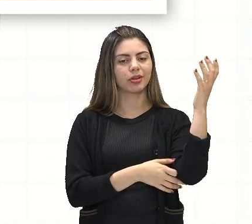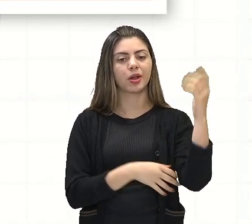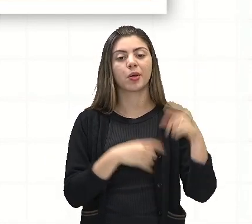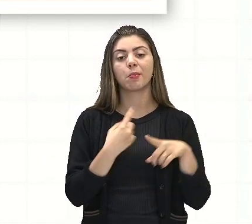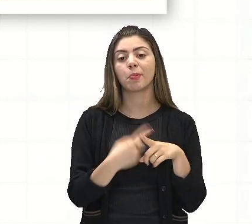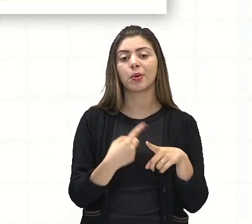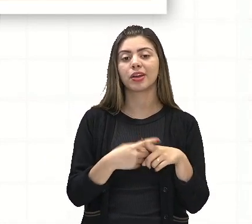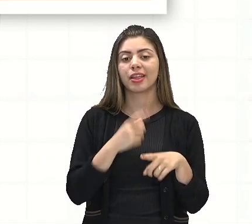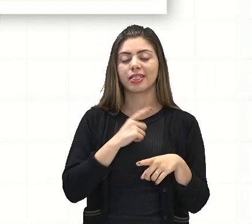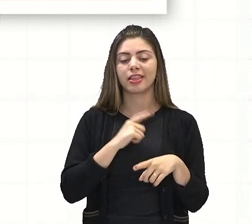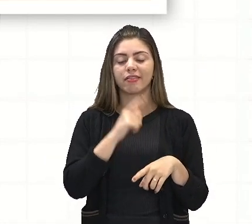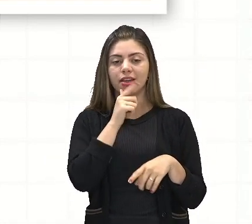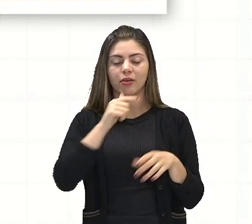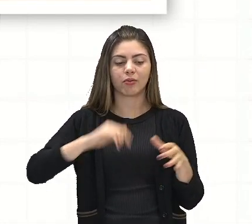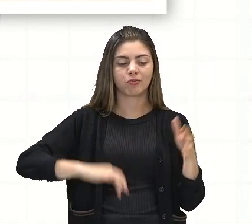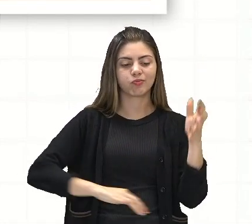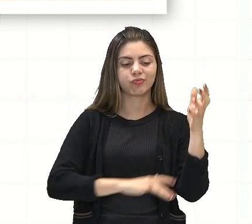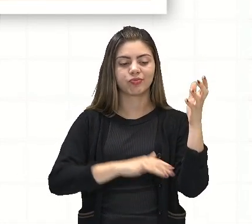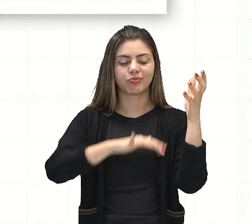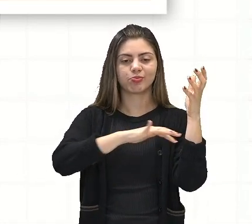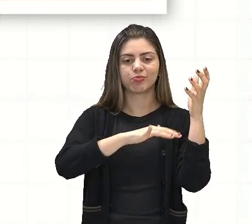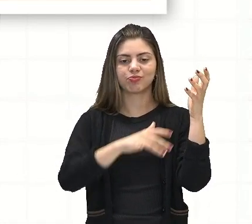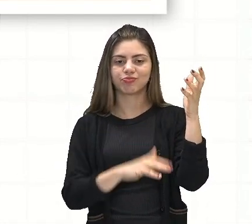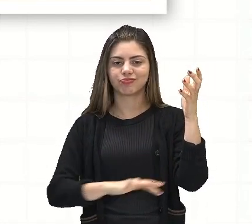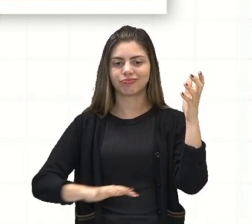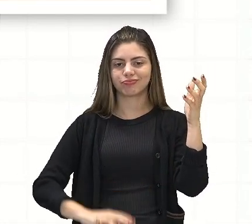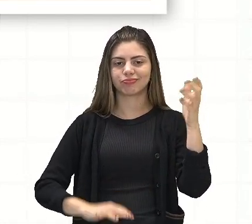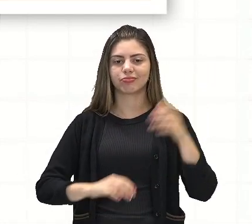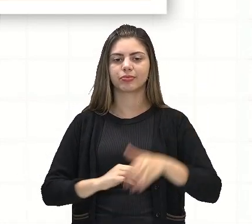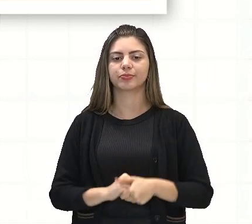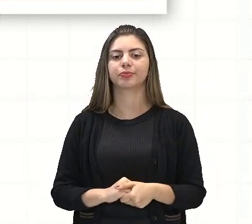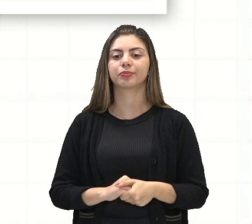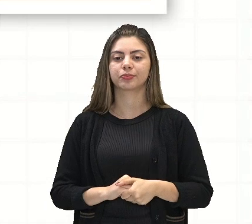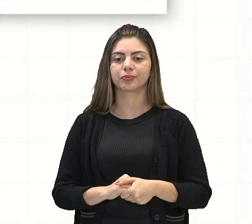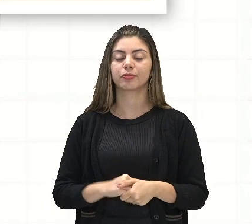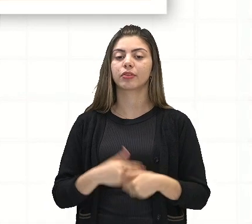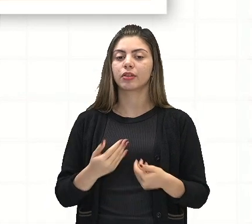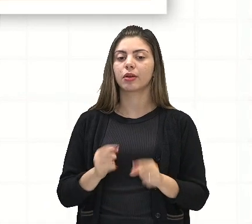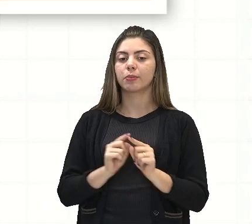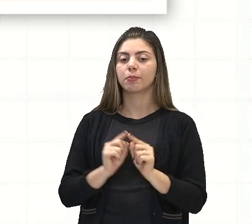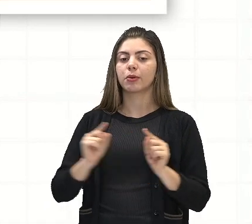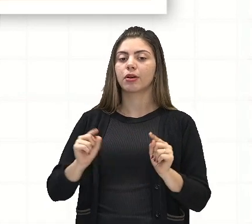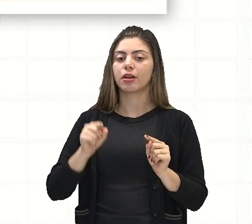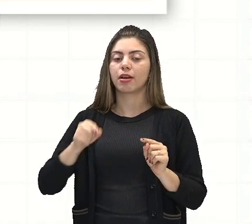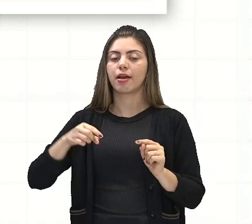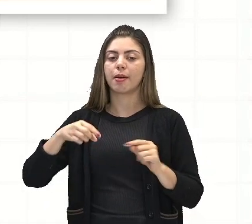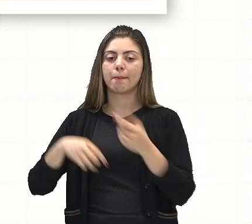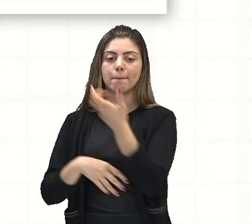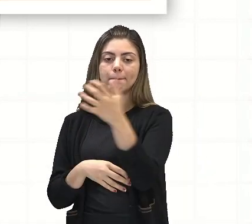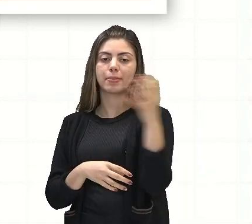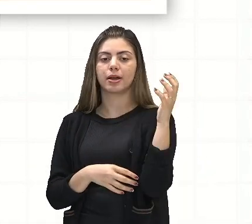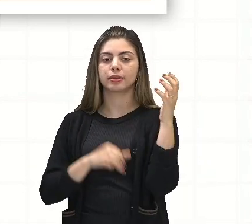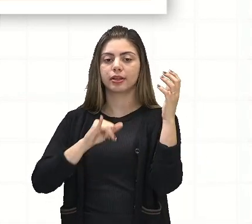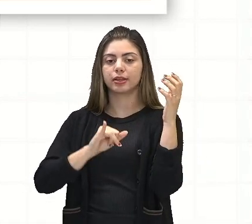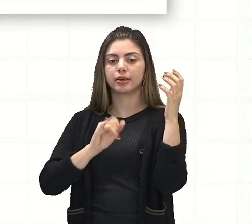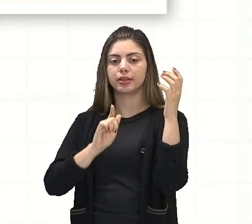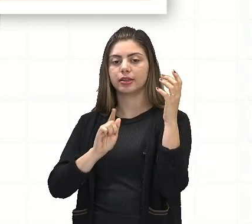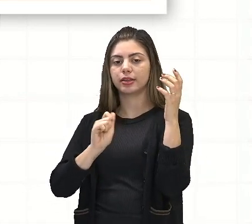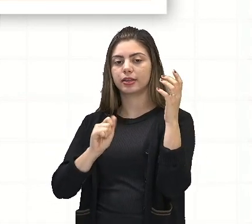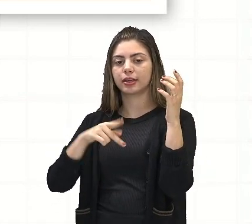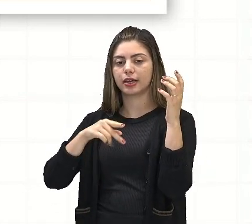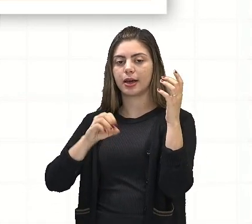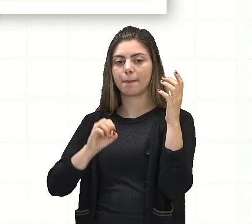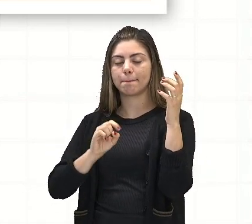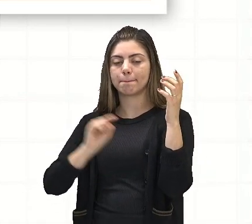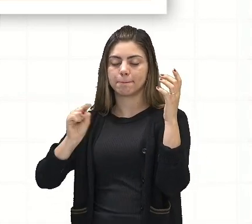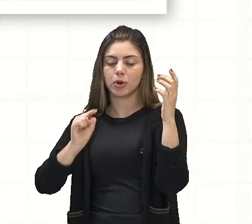conta da cheia dos rios. Já a mata do igapó, ela vai ser constantemente alagada. Observem aqui, ó, que nas